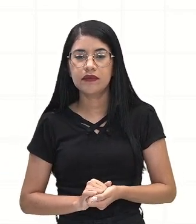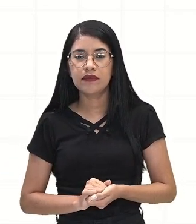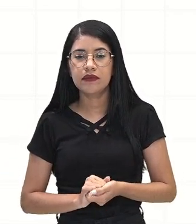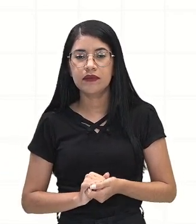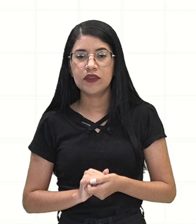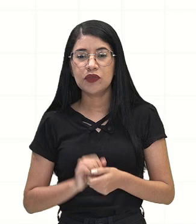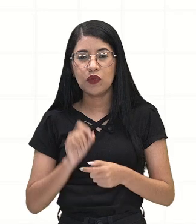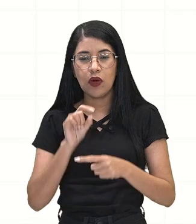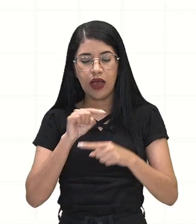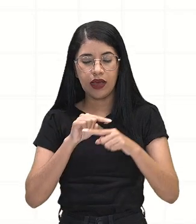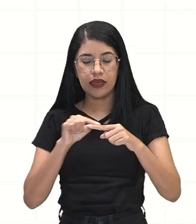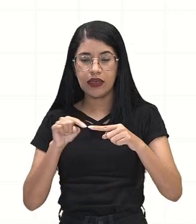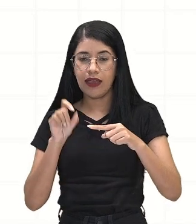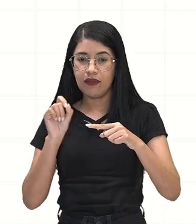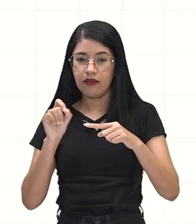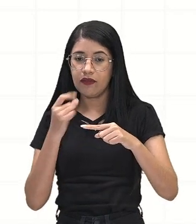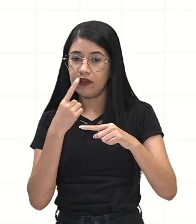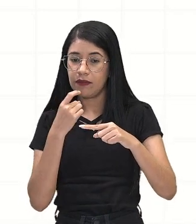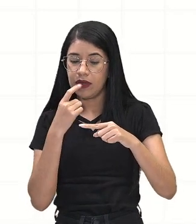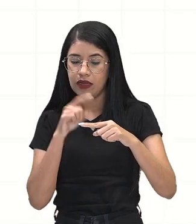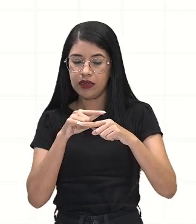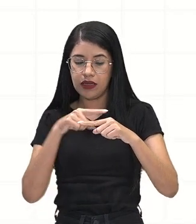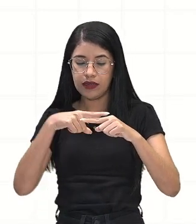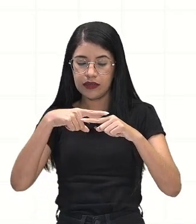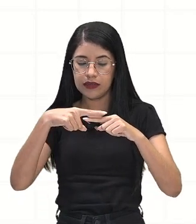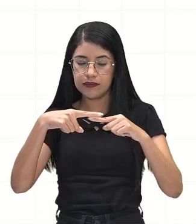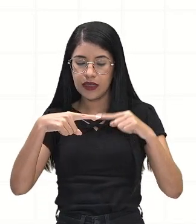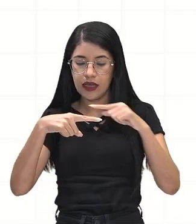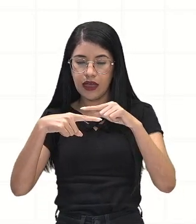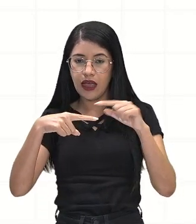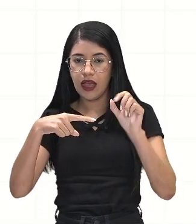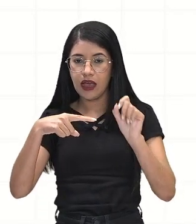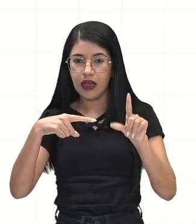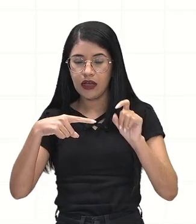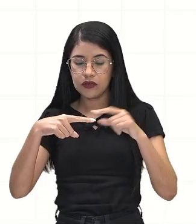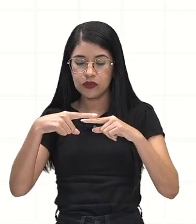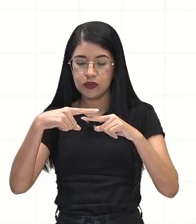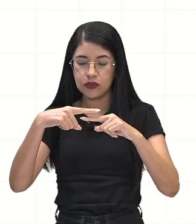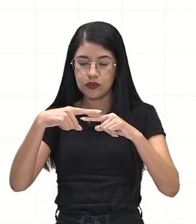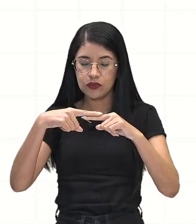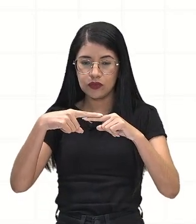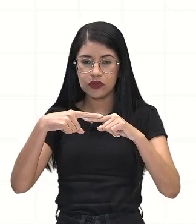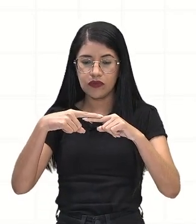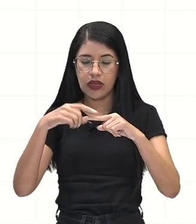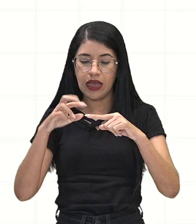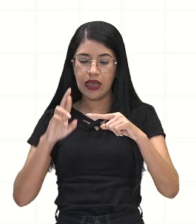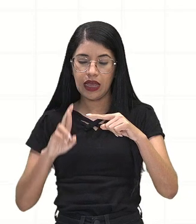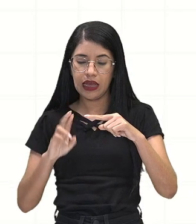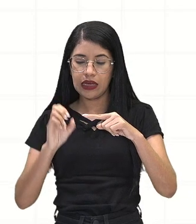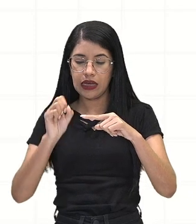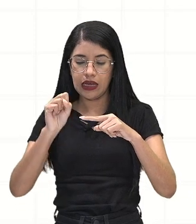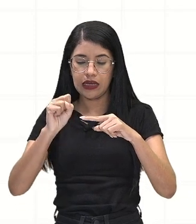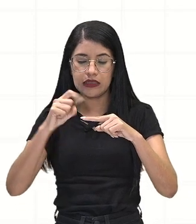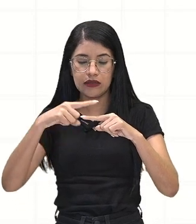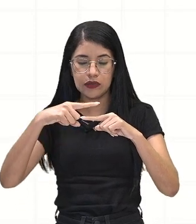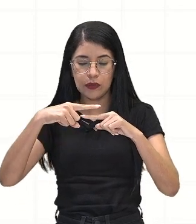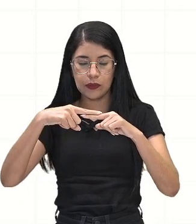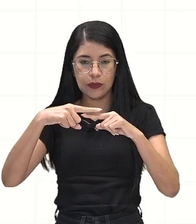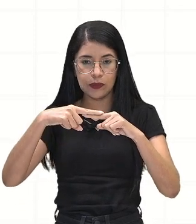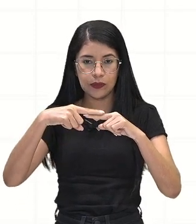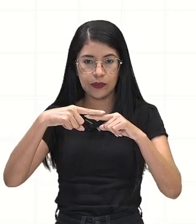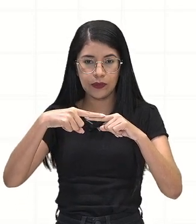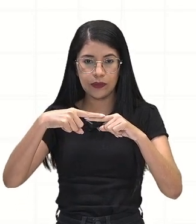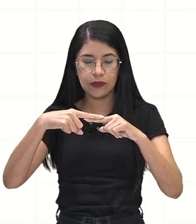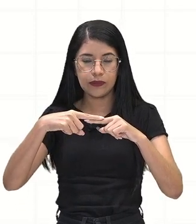minha reta R, beleza? Então, a minha reta S e a minha reta R, nesse caso, quando elas